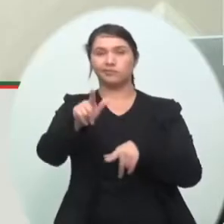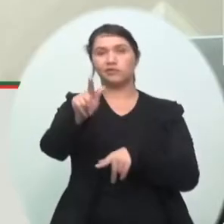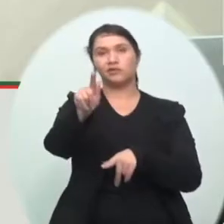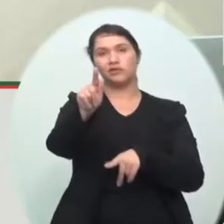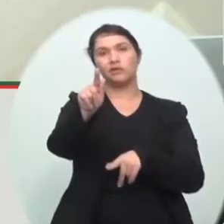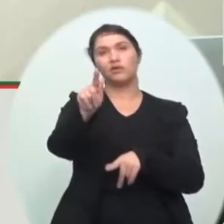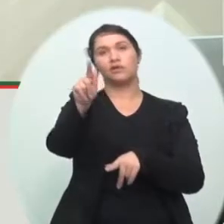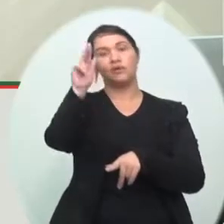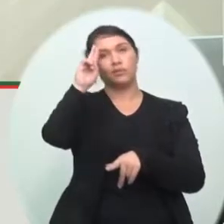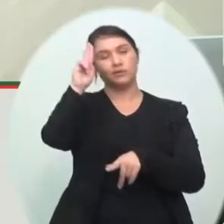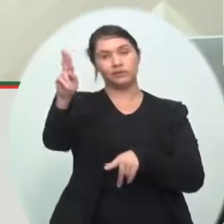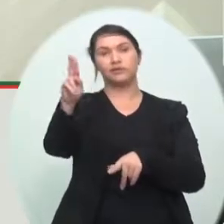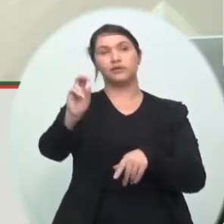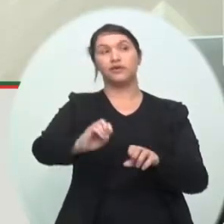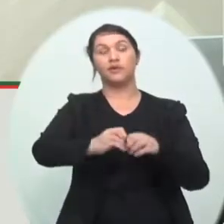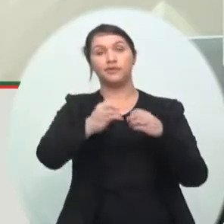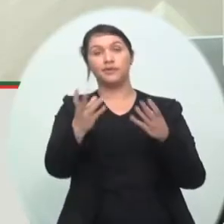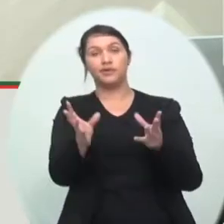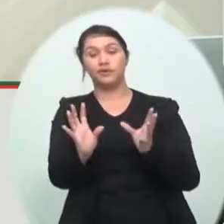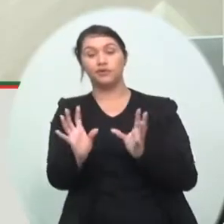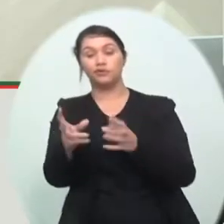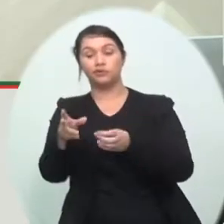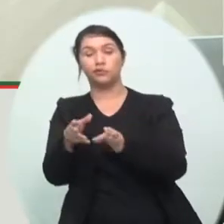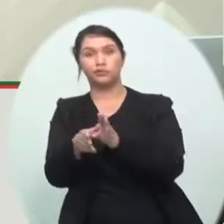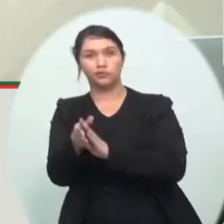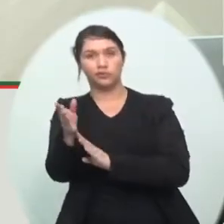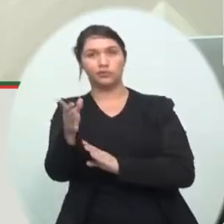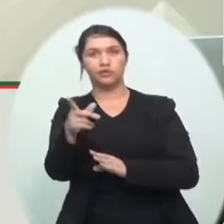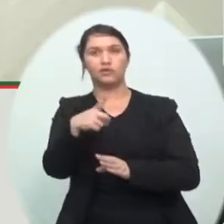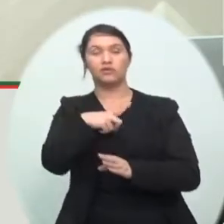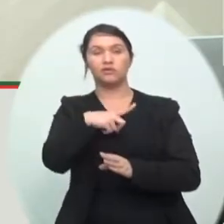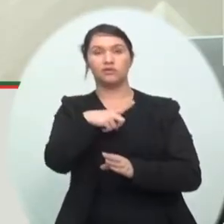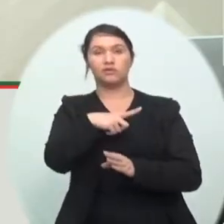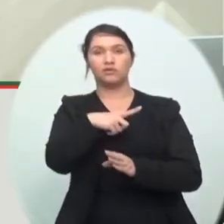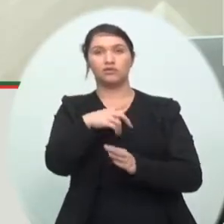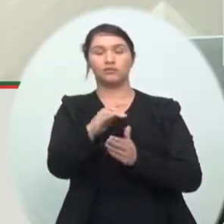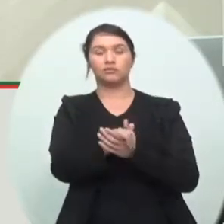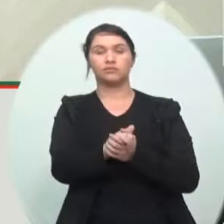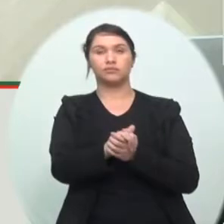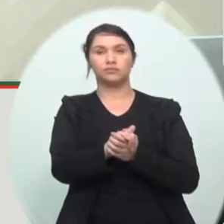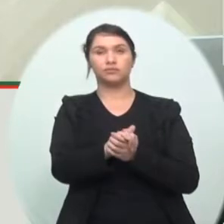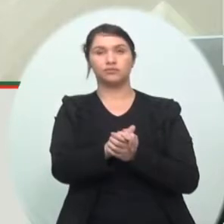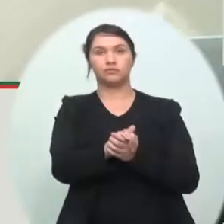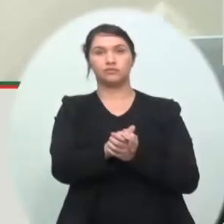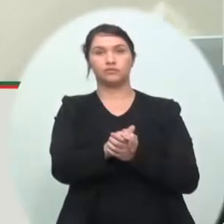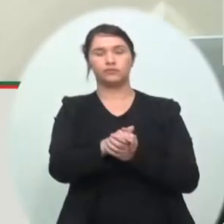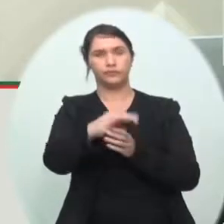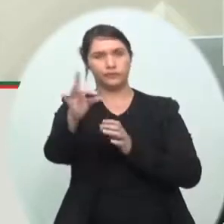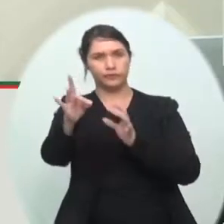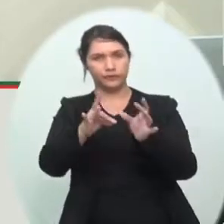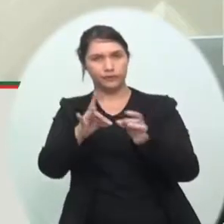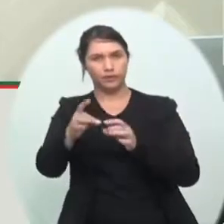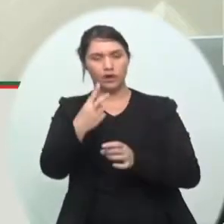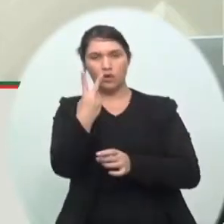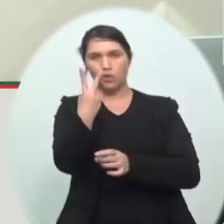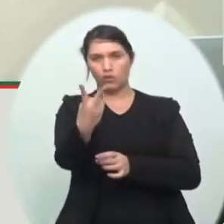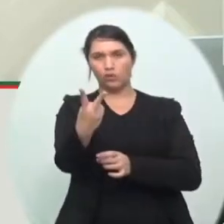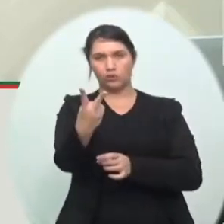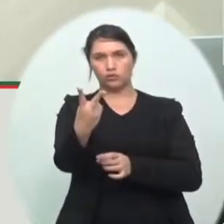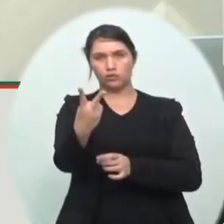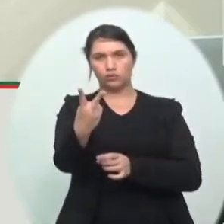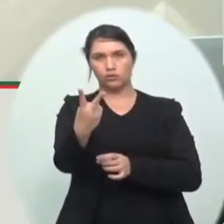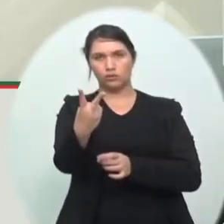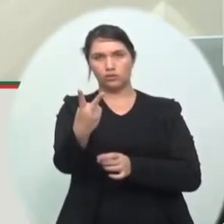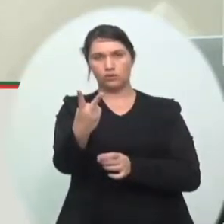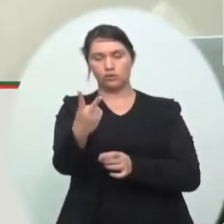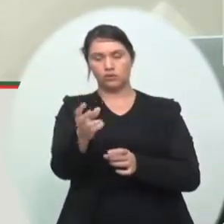E aí, dentro desse conselho, nós vamos ter que definir, provavelmente, duas linhas de governança. Ou ele